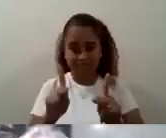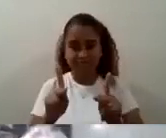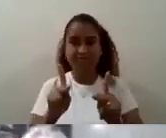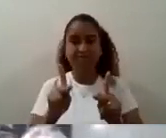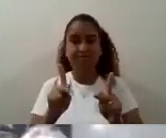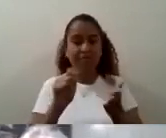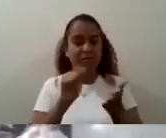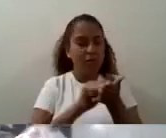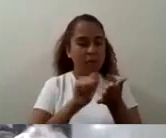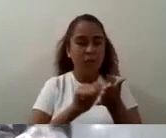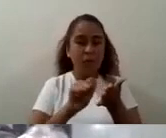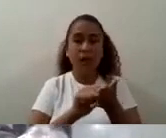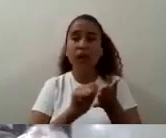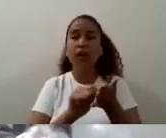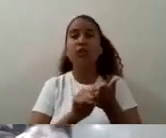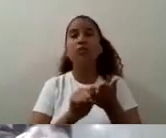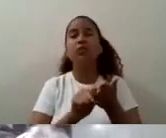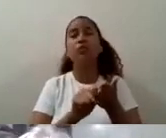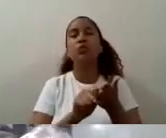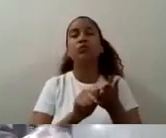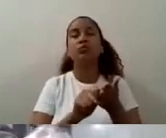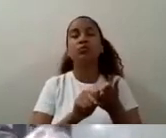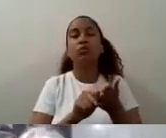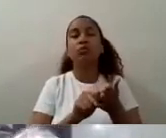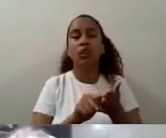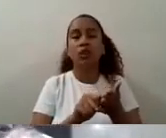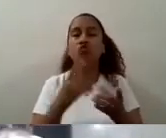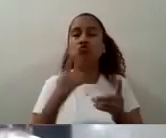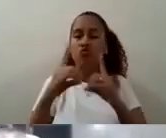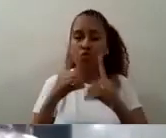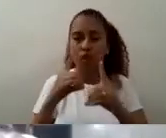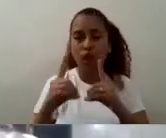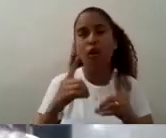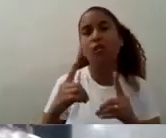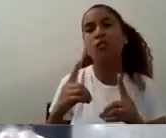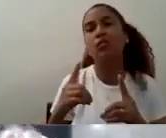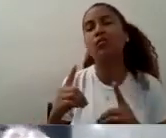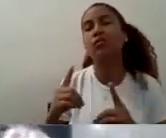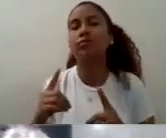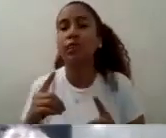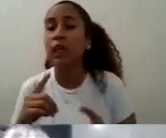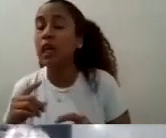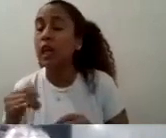de acolhida, de diálogo, de não violência e de posturas antirracistas.